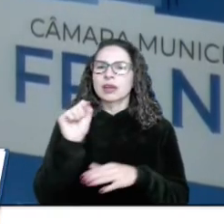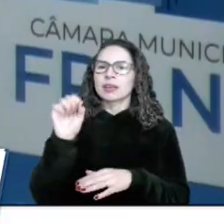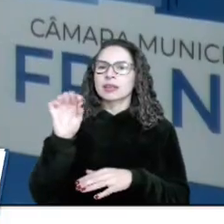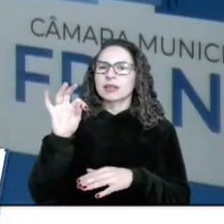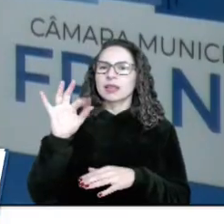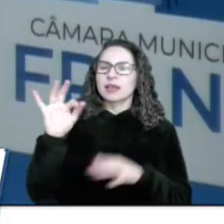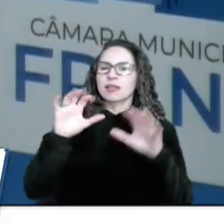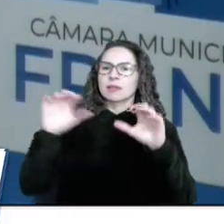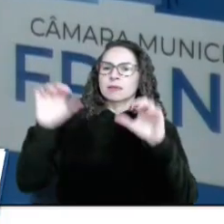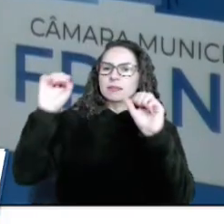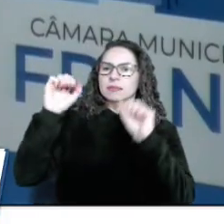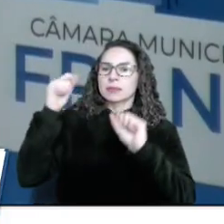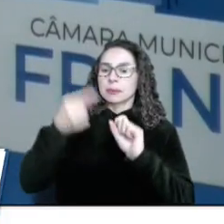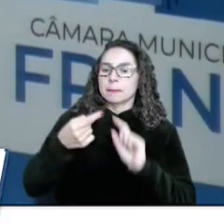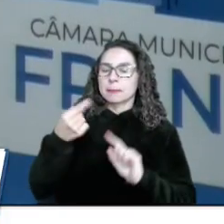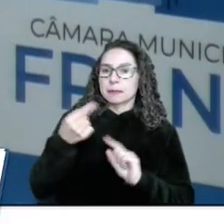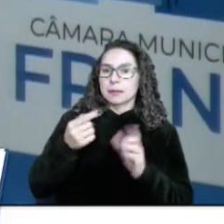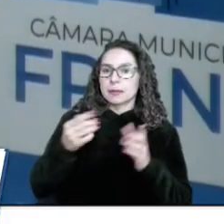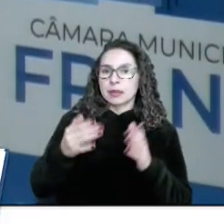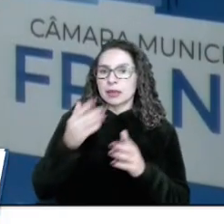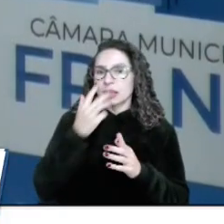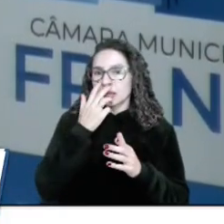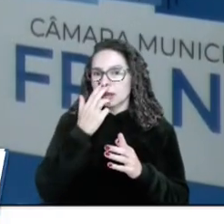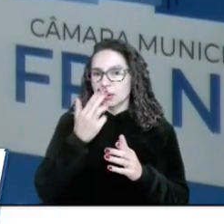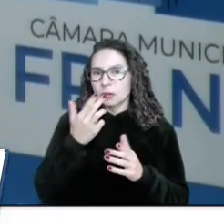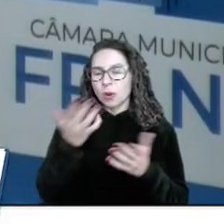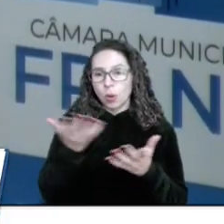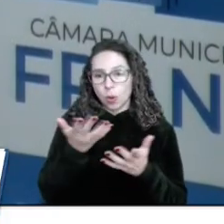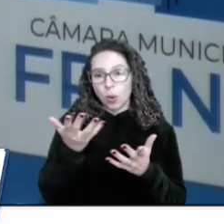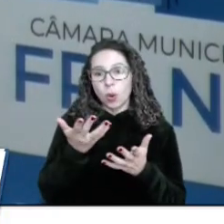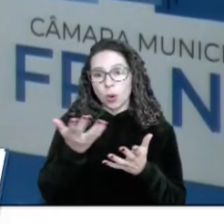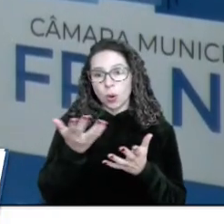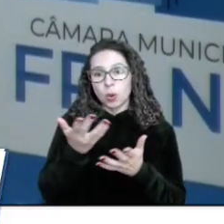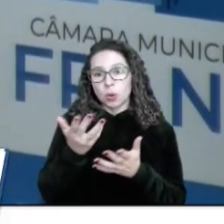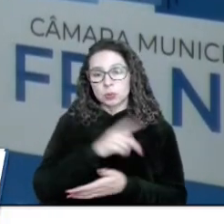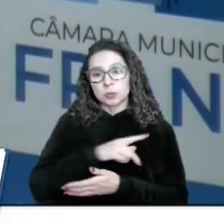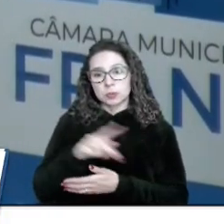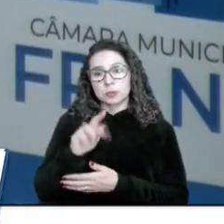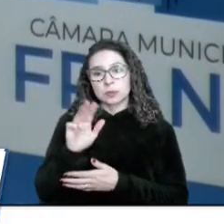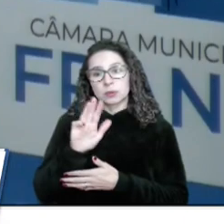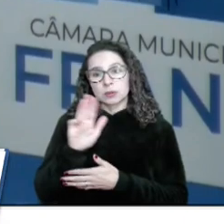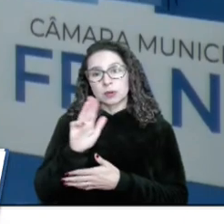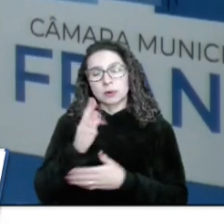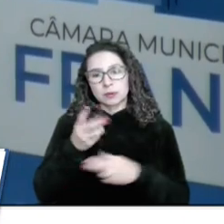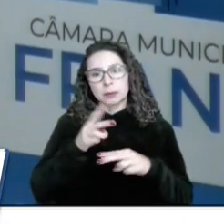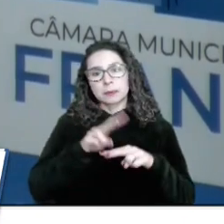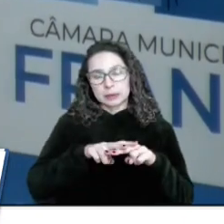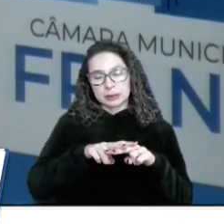instância. Como foi o atual presidente do Brasil, que foi preso,